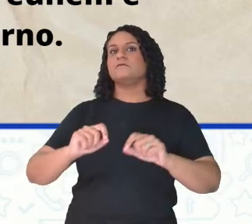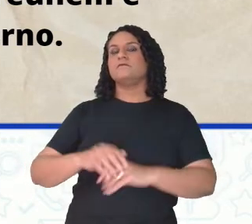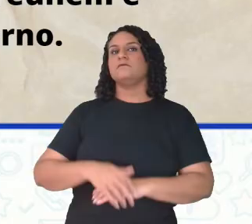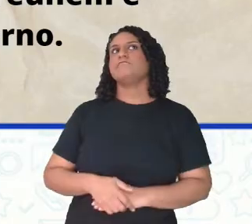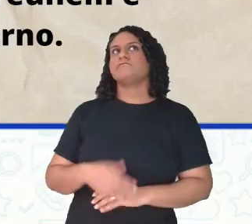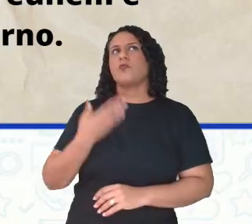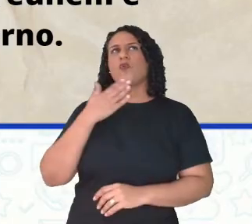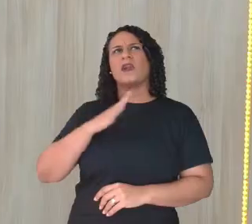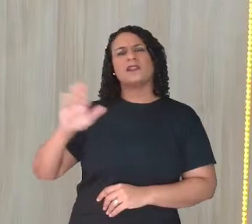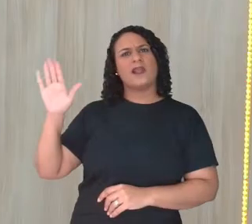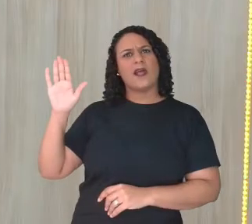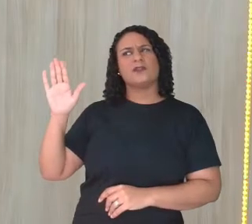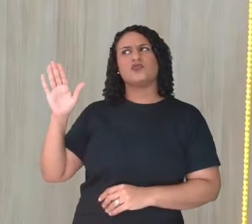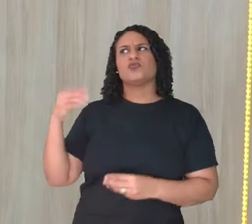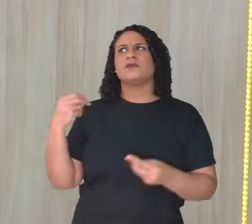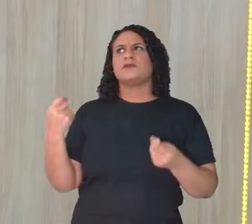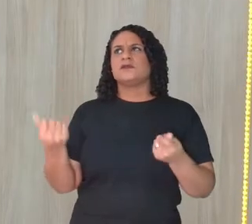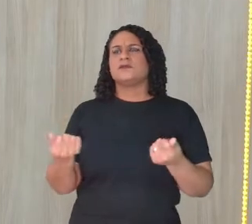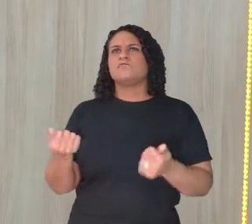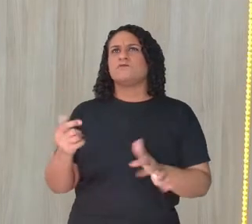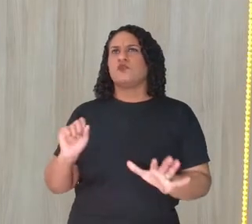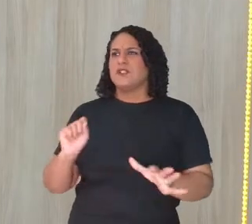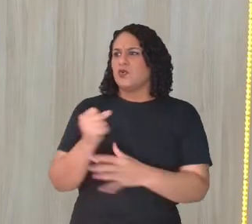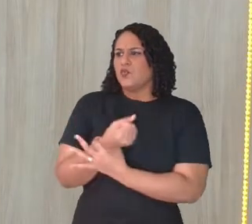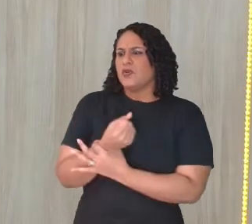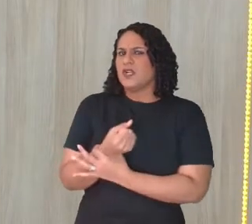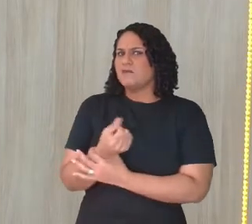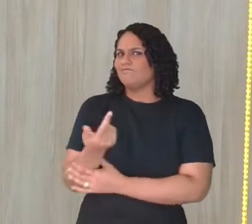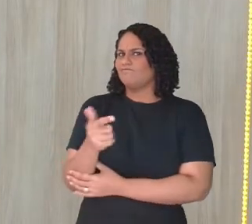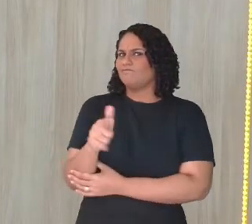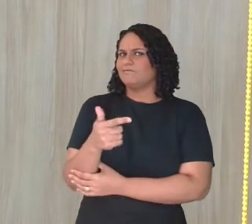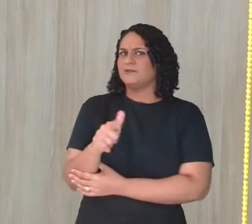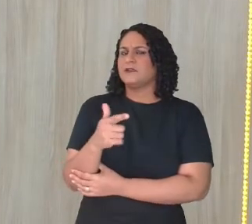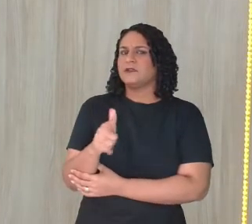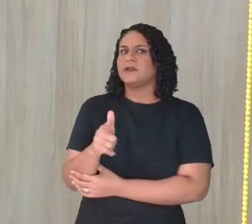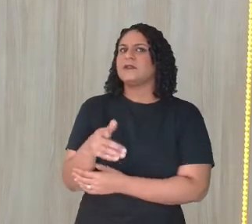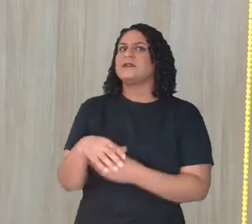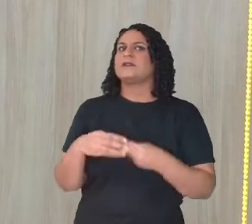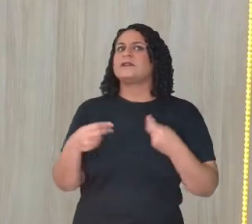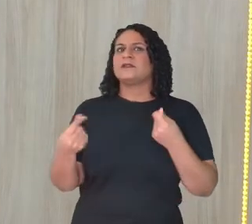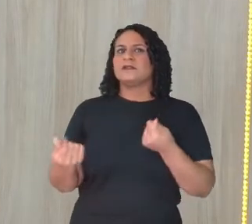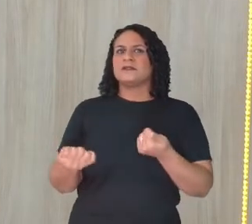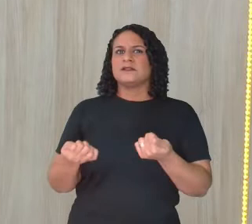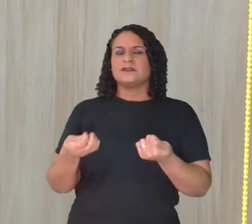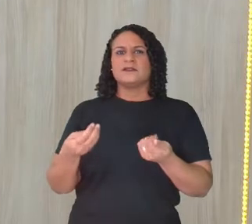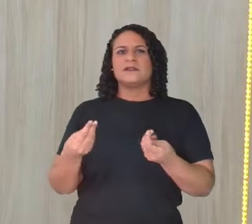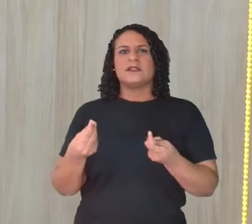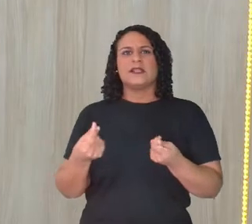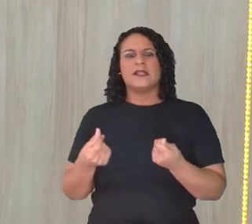candidato ou outro, quando não tem a segurança que deve ter, ele sai do gênero, né?